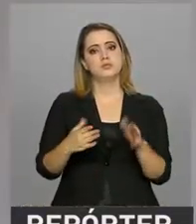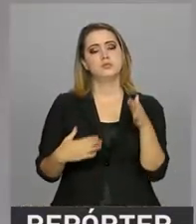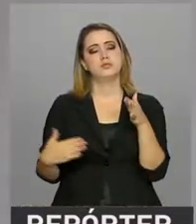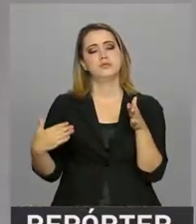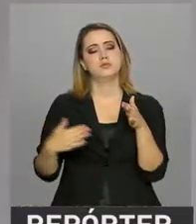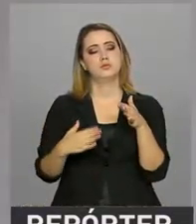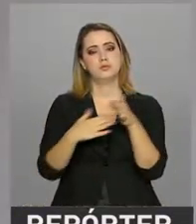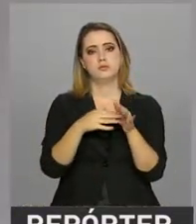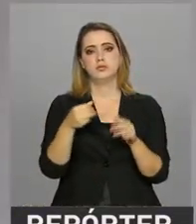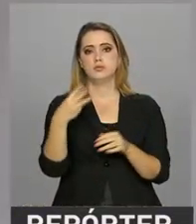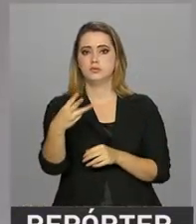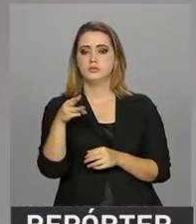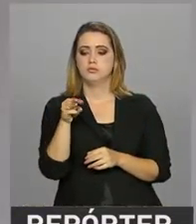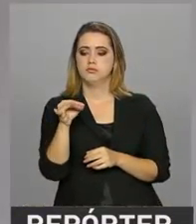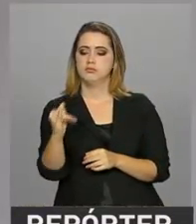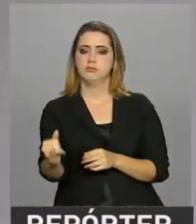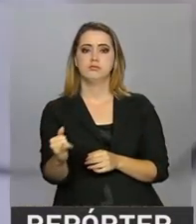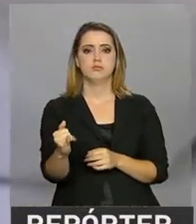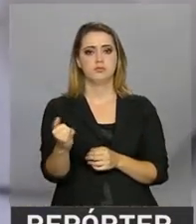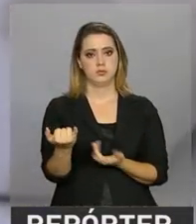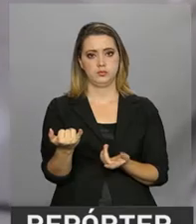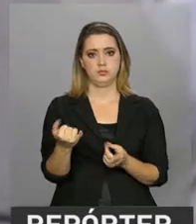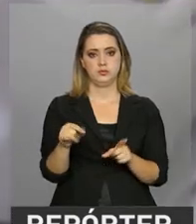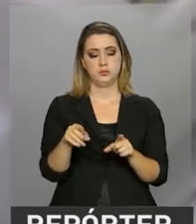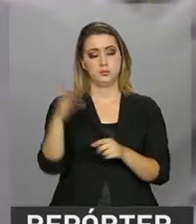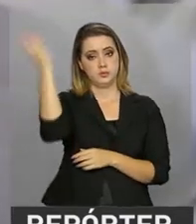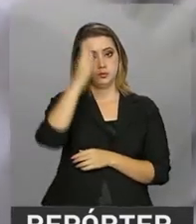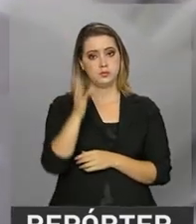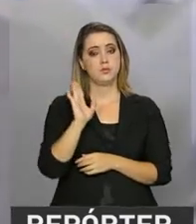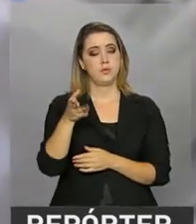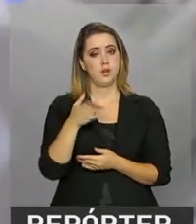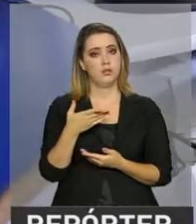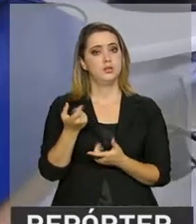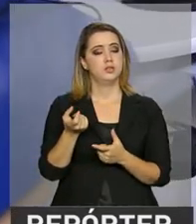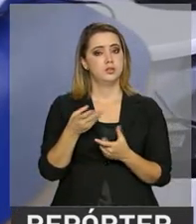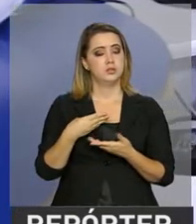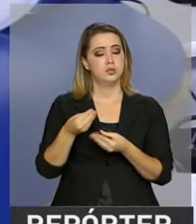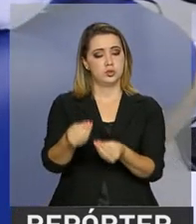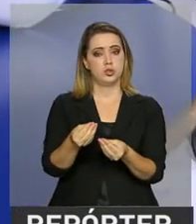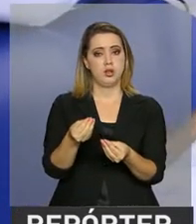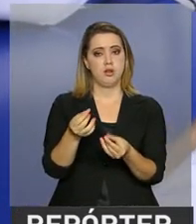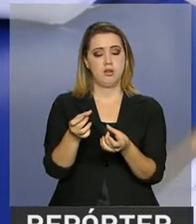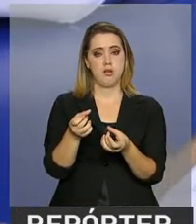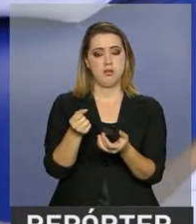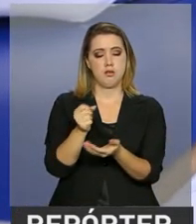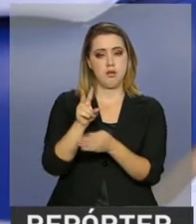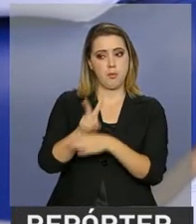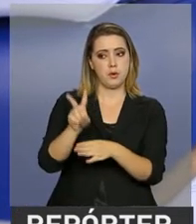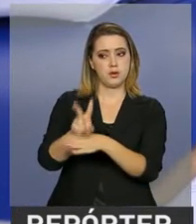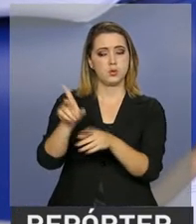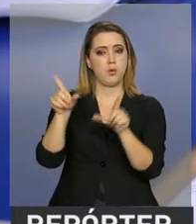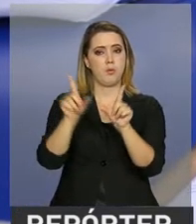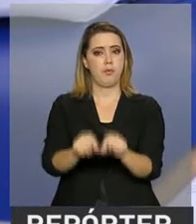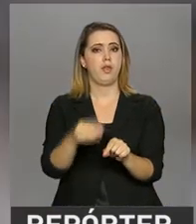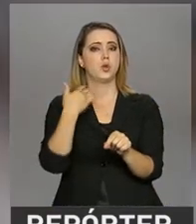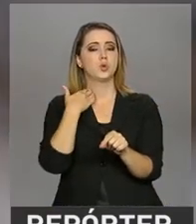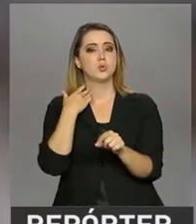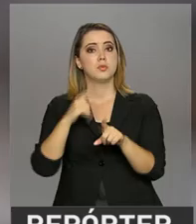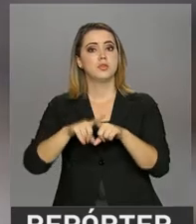trilhões 300 bilhões de reais o brasil emprestou menos de bancos mais aumentou os empréstimos de fundos de pensão